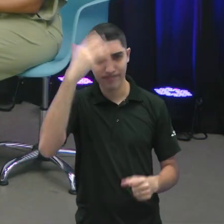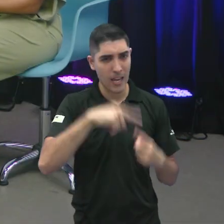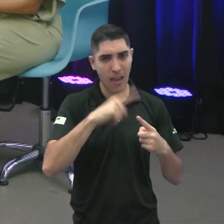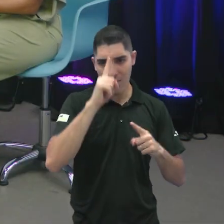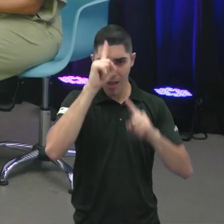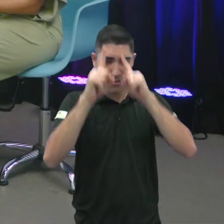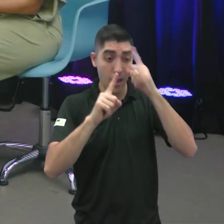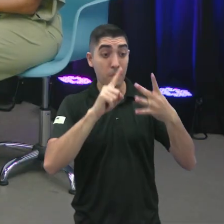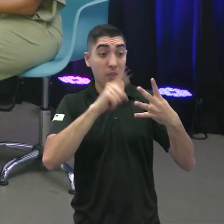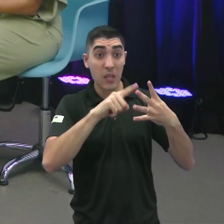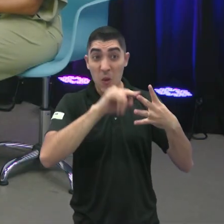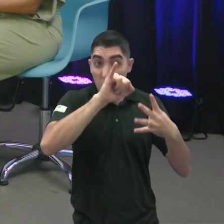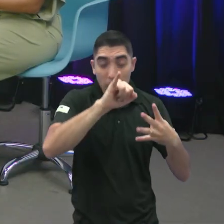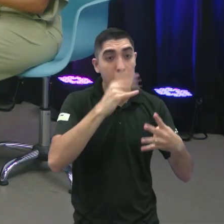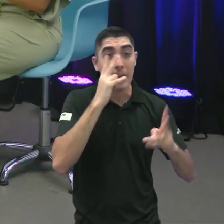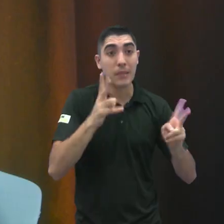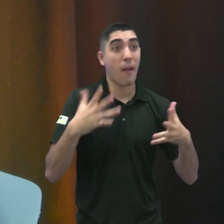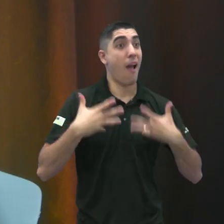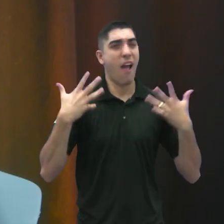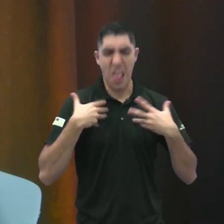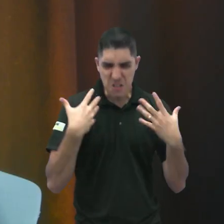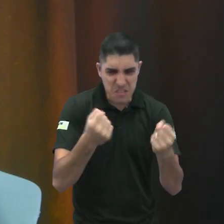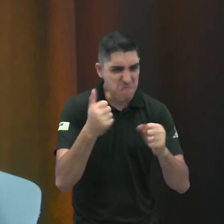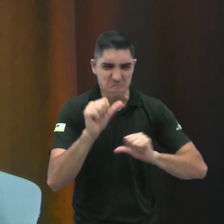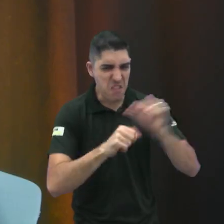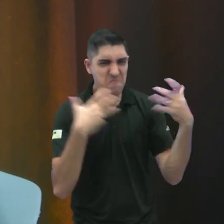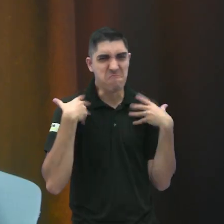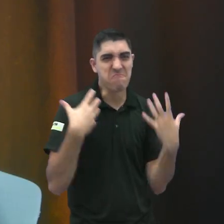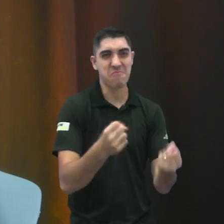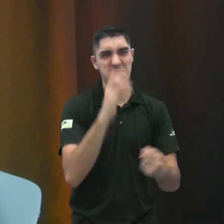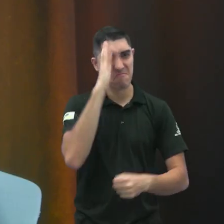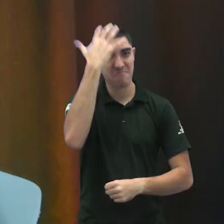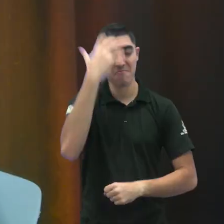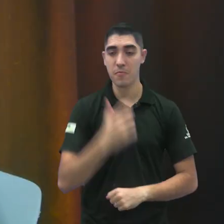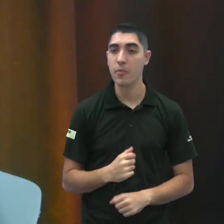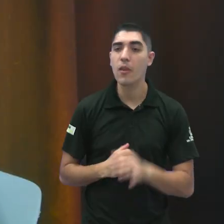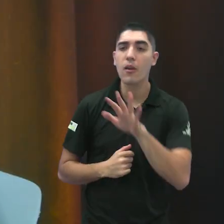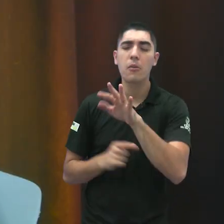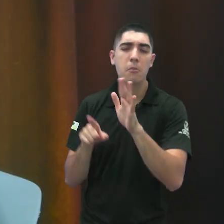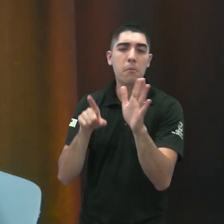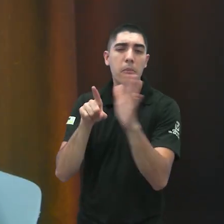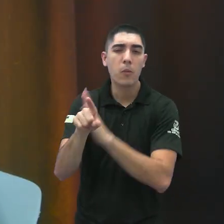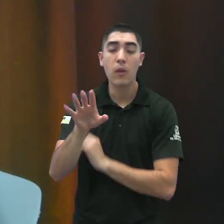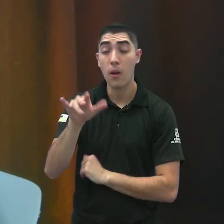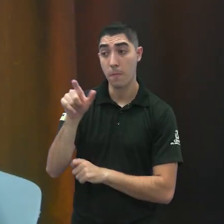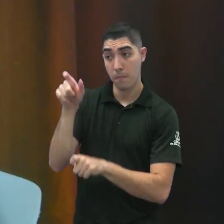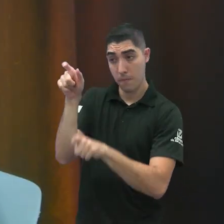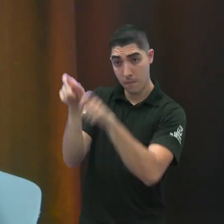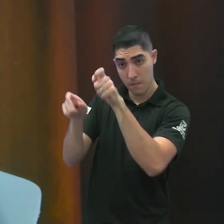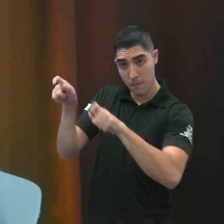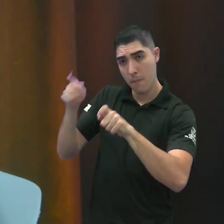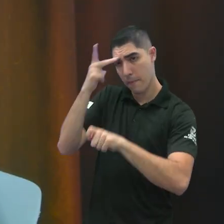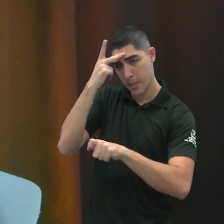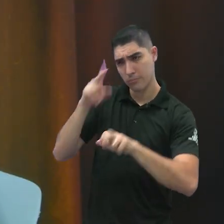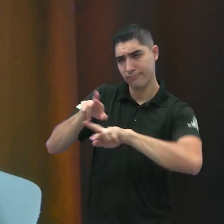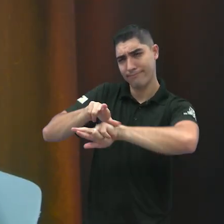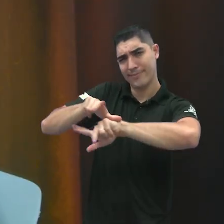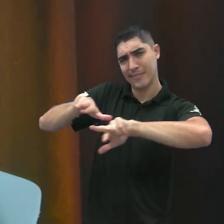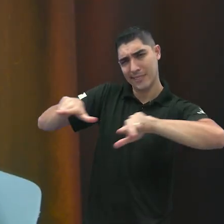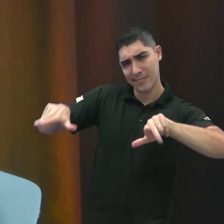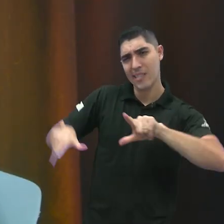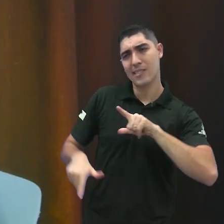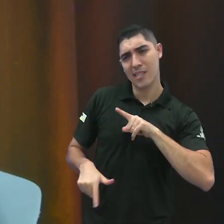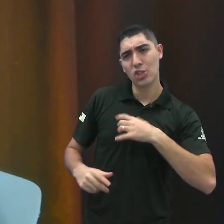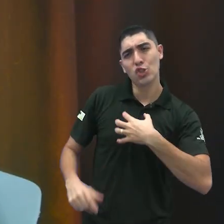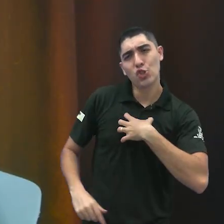vamos embora, vamos junto na mudança. E deixa eu perguntar uma coisa, as pessoas, elas vão tendo uma certa, vai